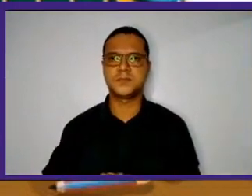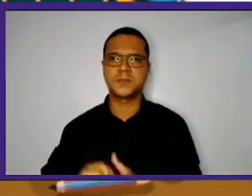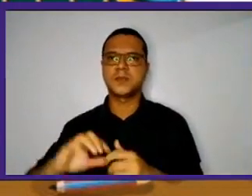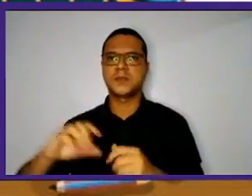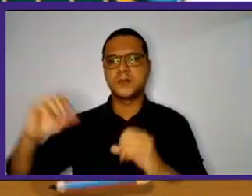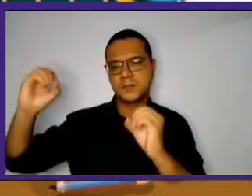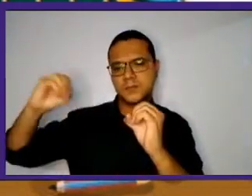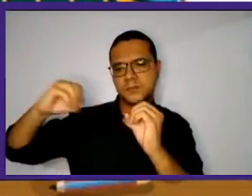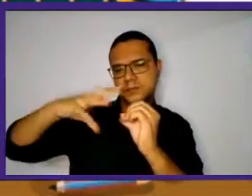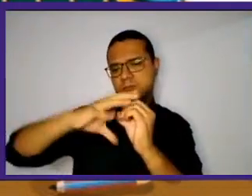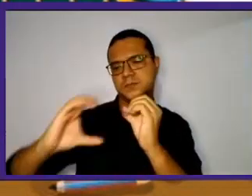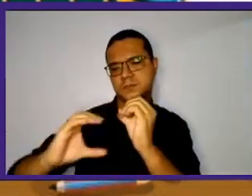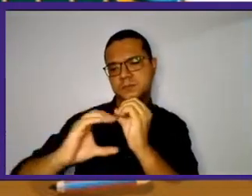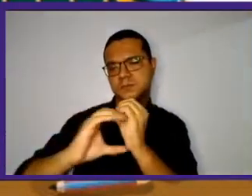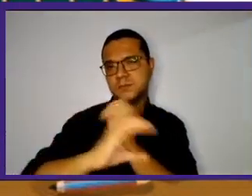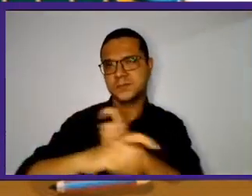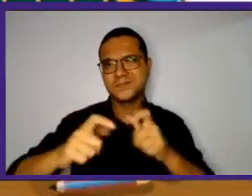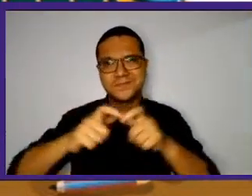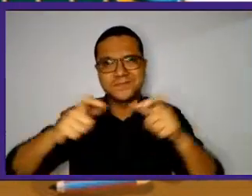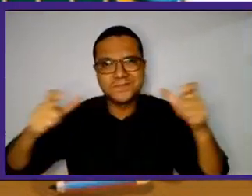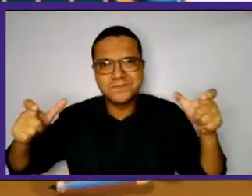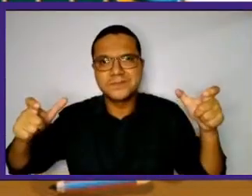vai só aumentar.